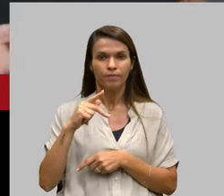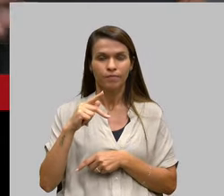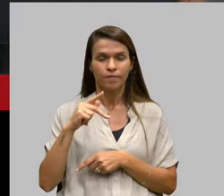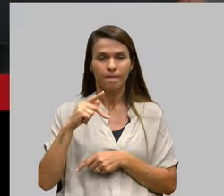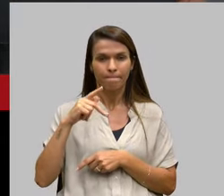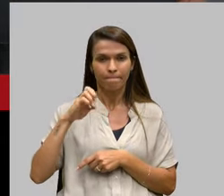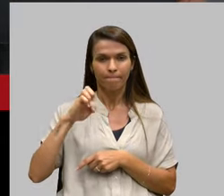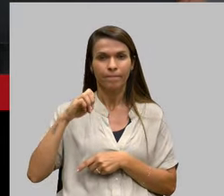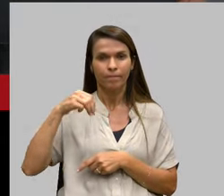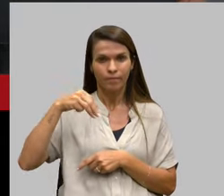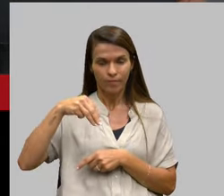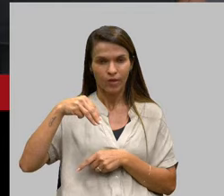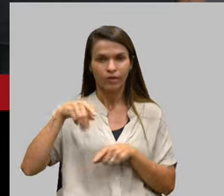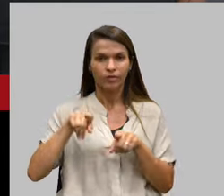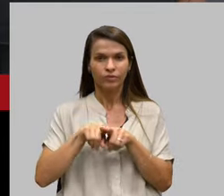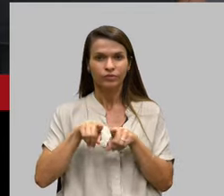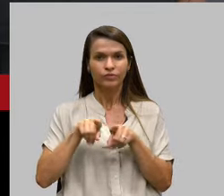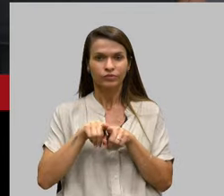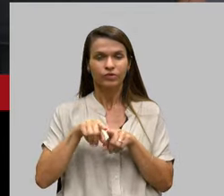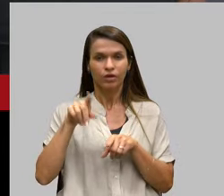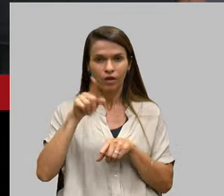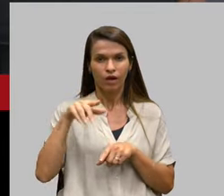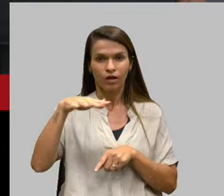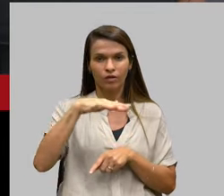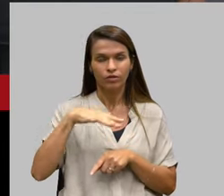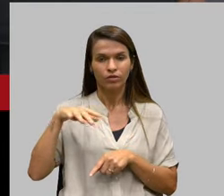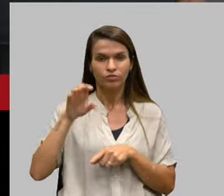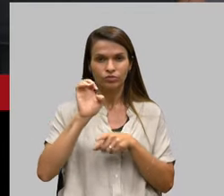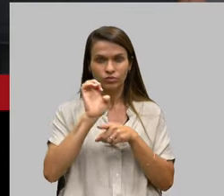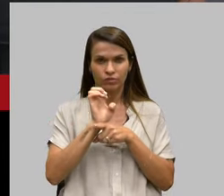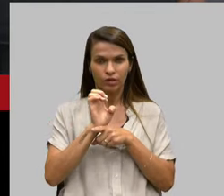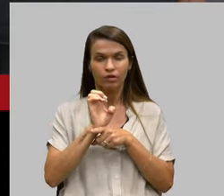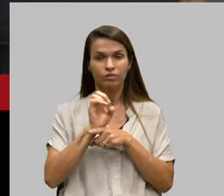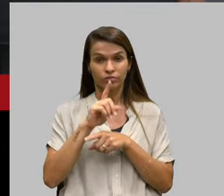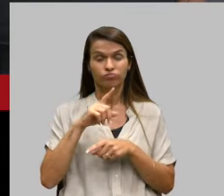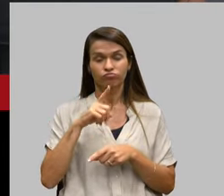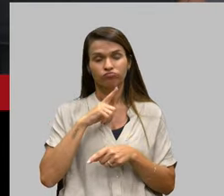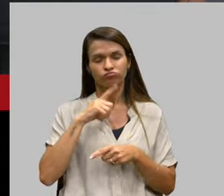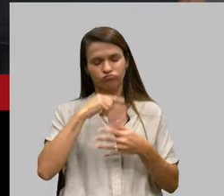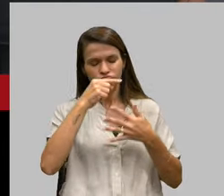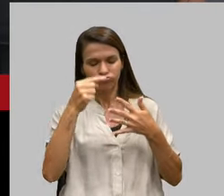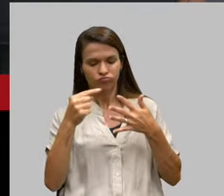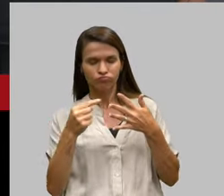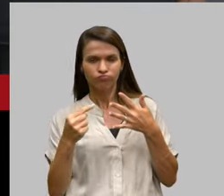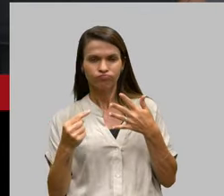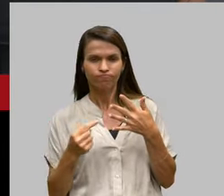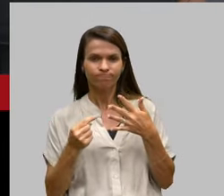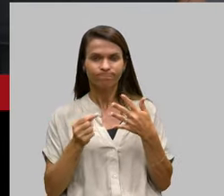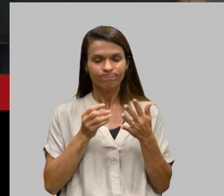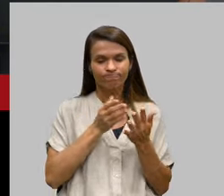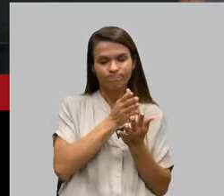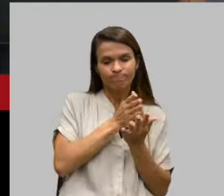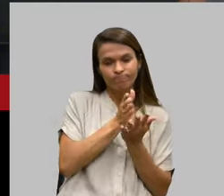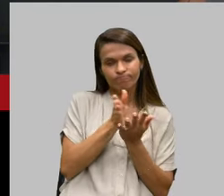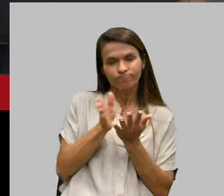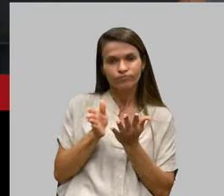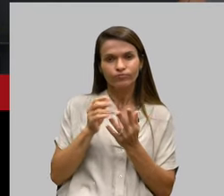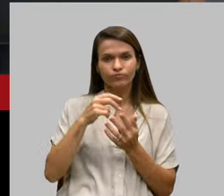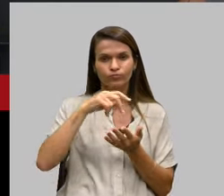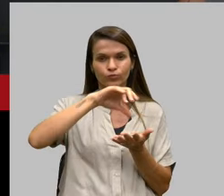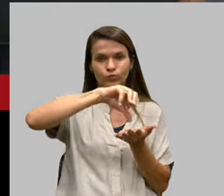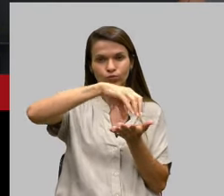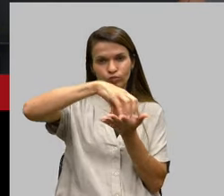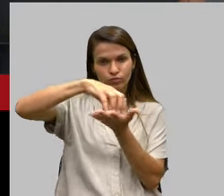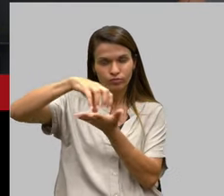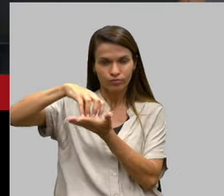aprem que é a Regional aqui do Estado então a gente tem toda essa interlocução com esses diversos órgãos e